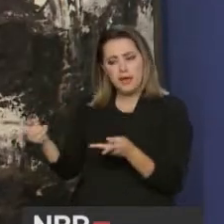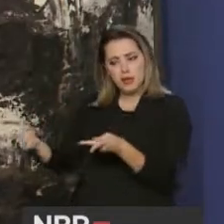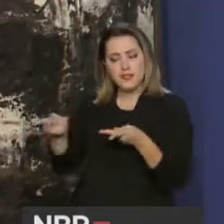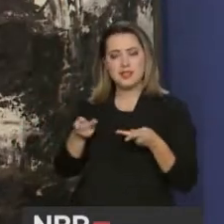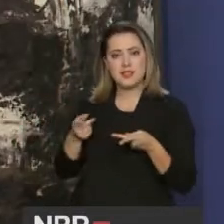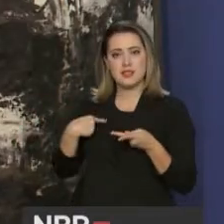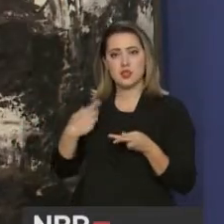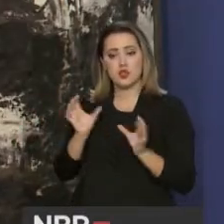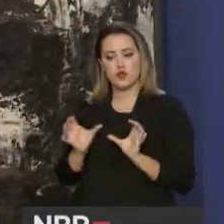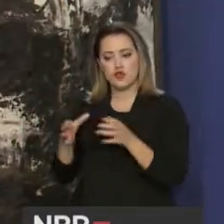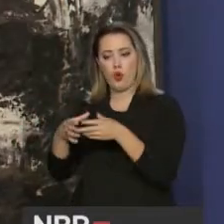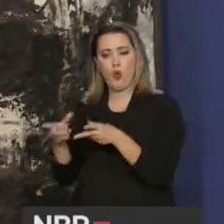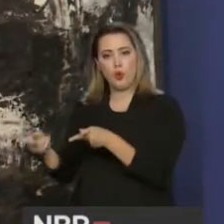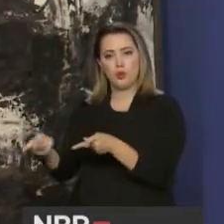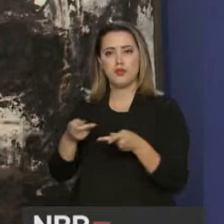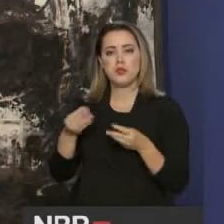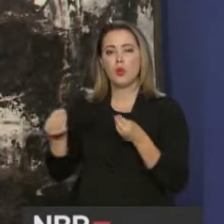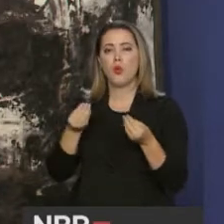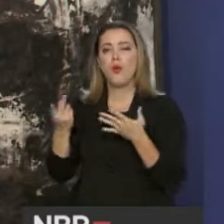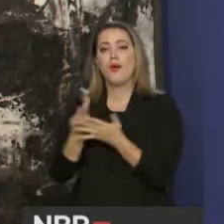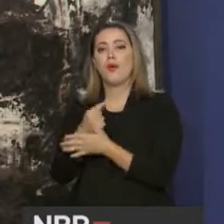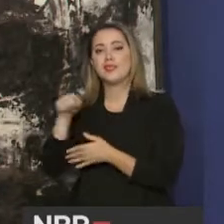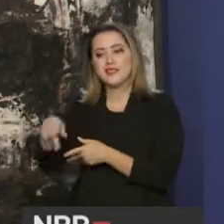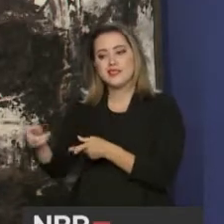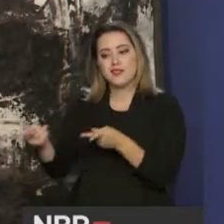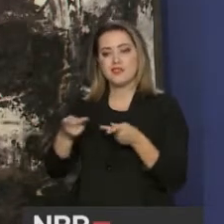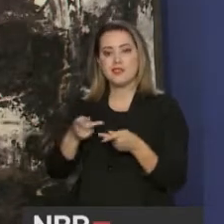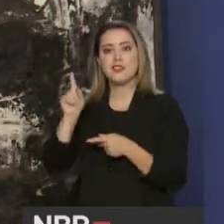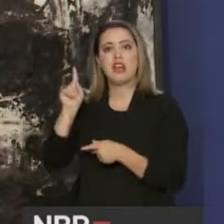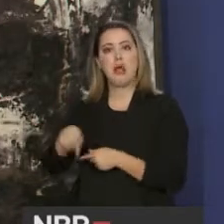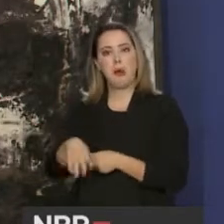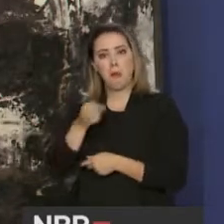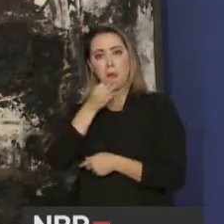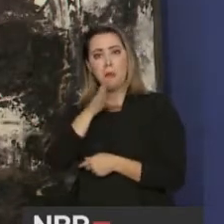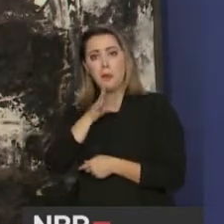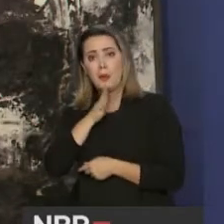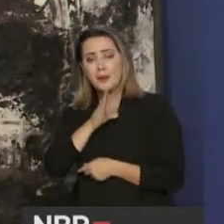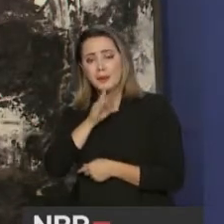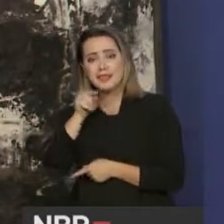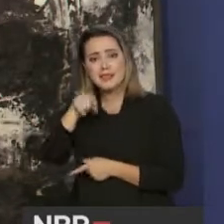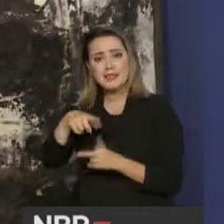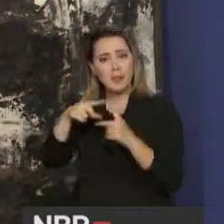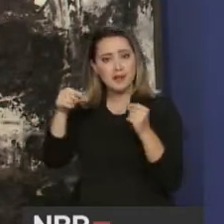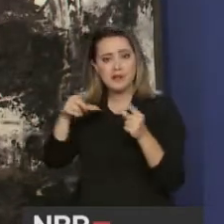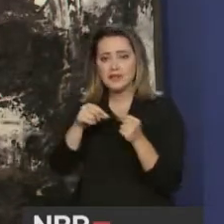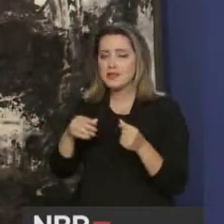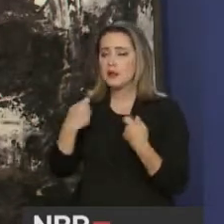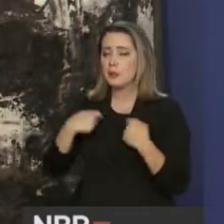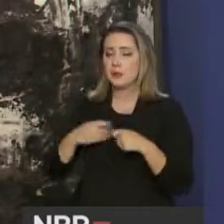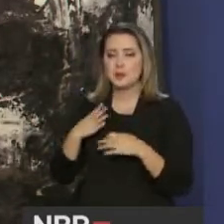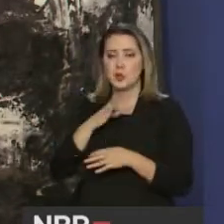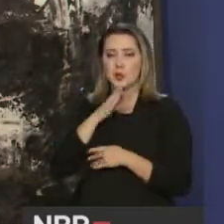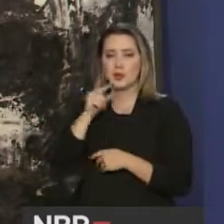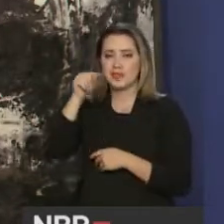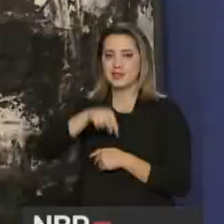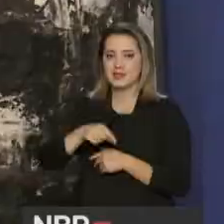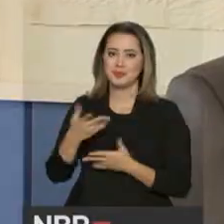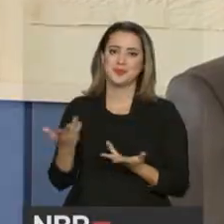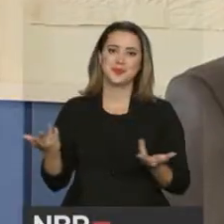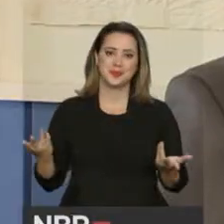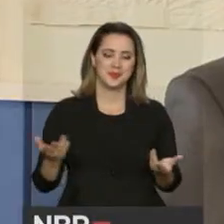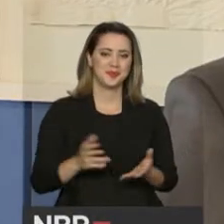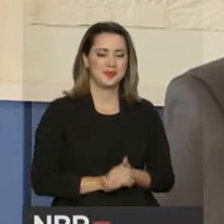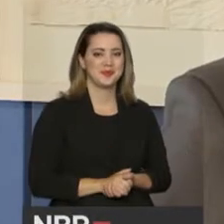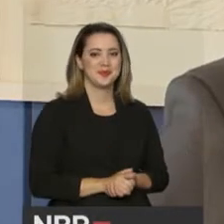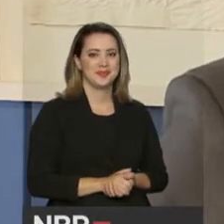gente vê vários grupos visitando, como é que funciona, porque é imperdível, né? Quem passar por Brasília não pode deixar de vir ao Palácio Itamaraty.